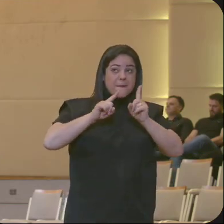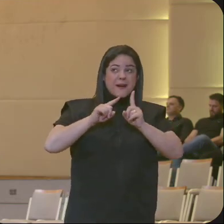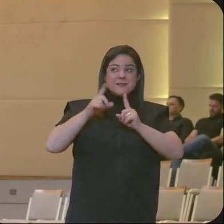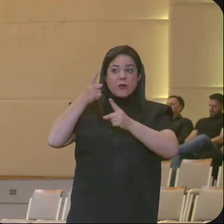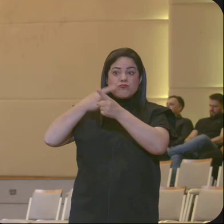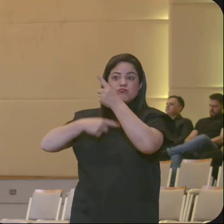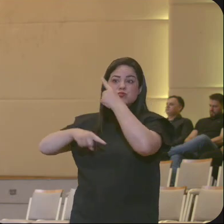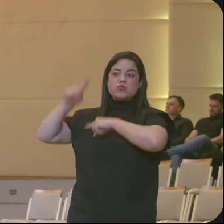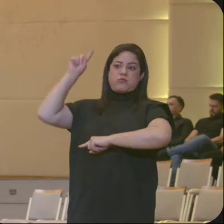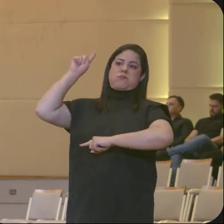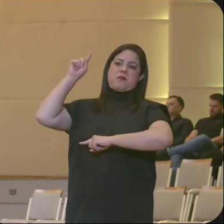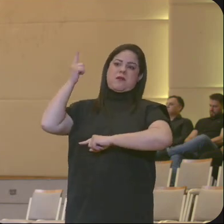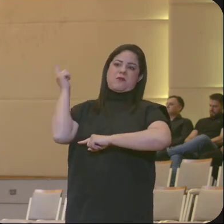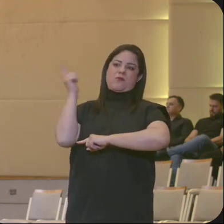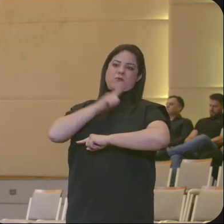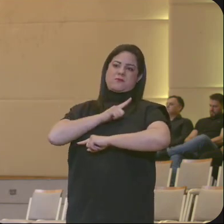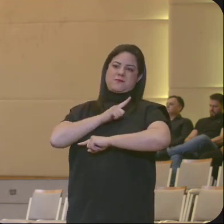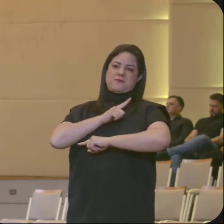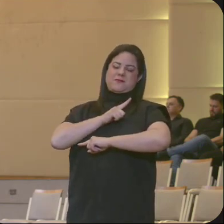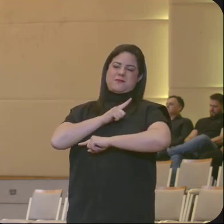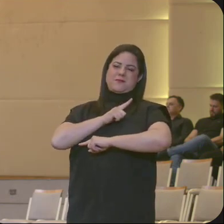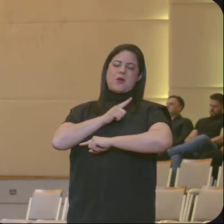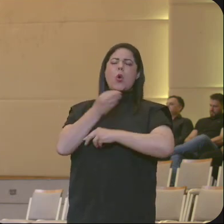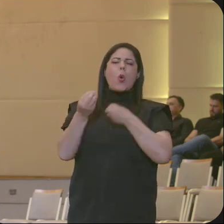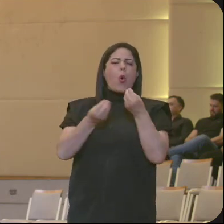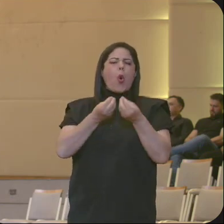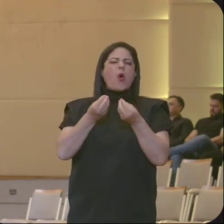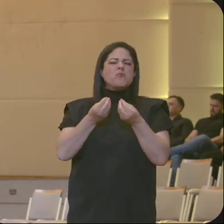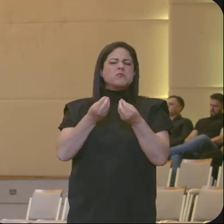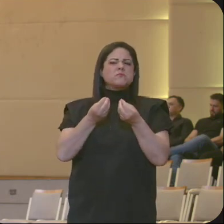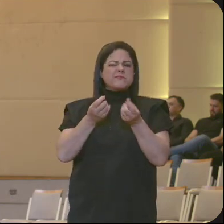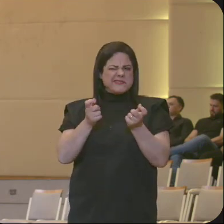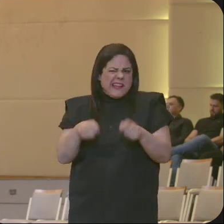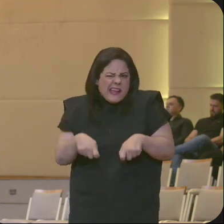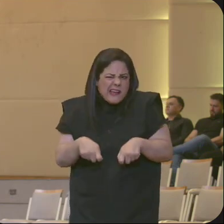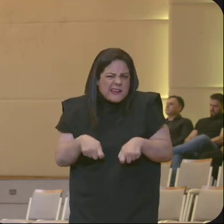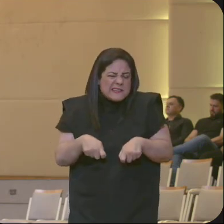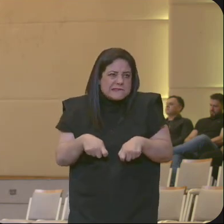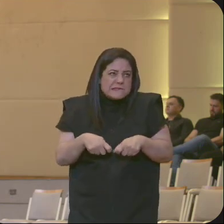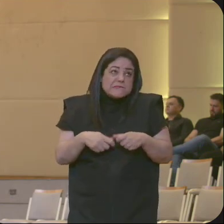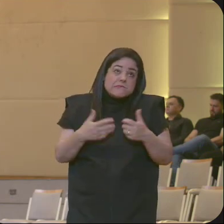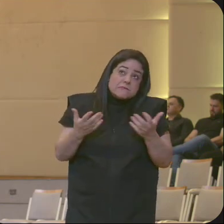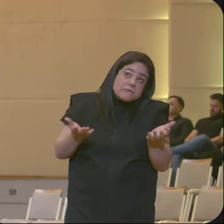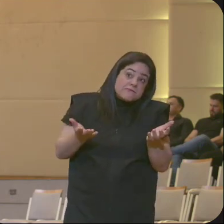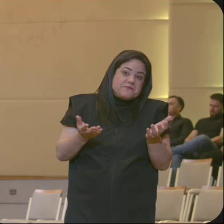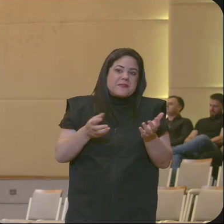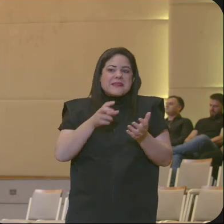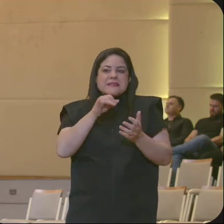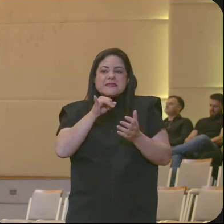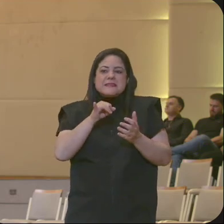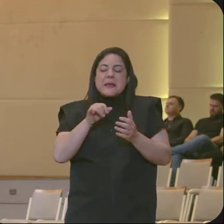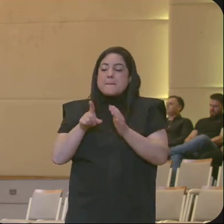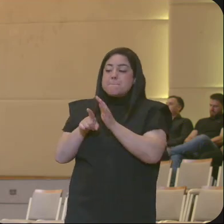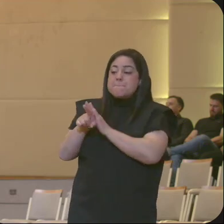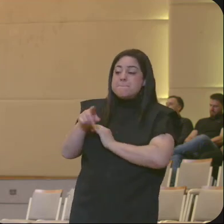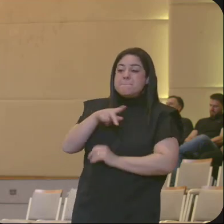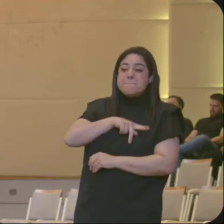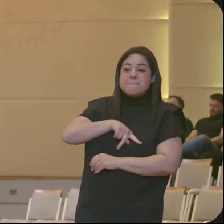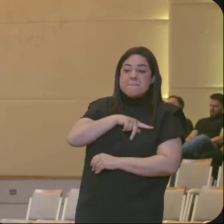possível viver acima das circunstâncias? Se fizéssemos essa pergunta para o apóstolo